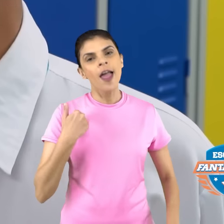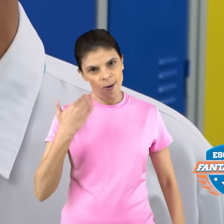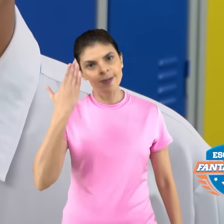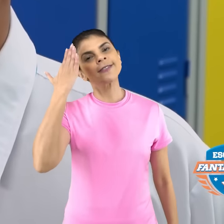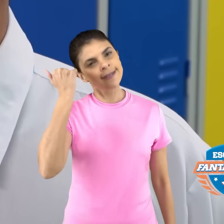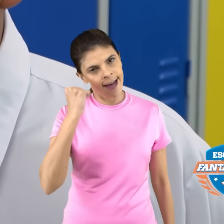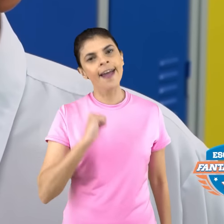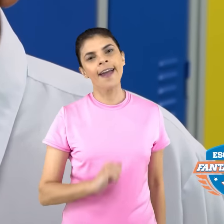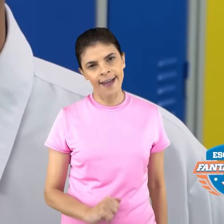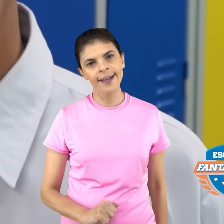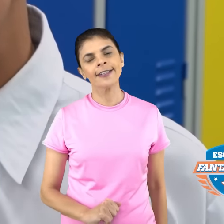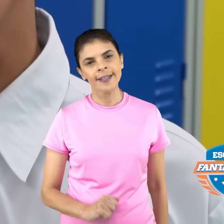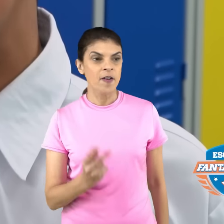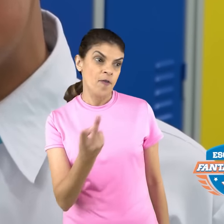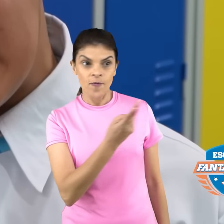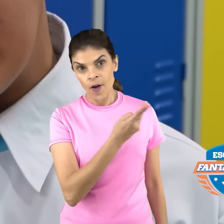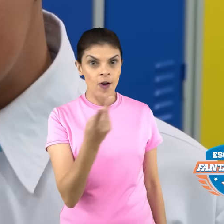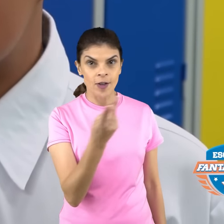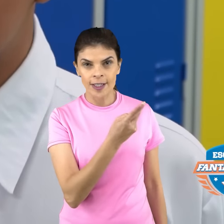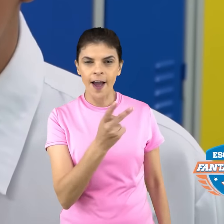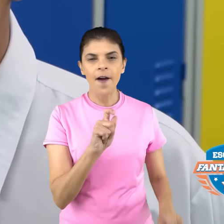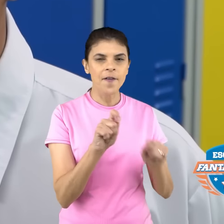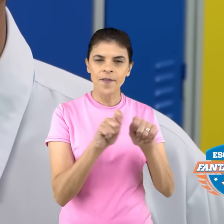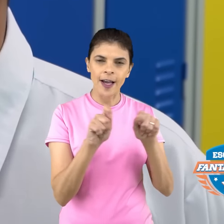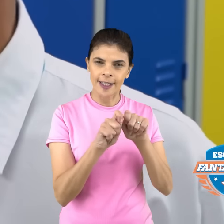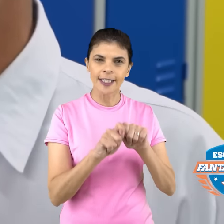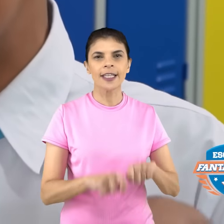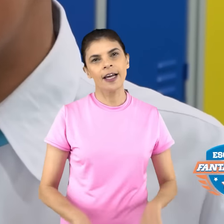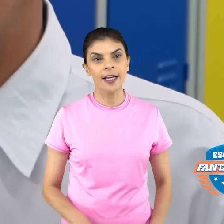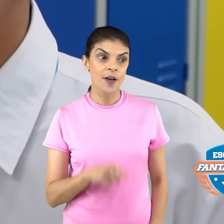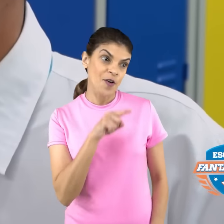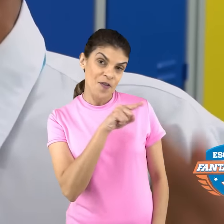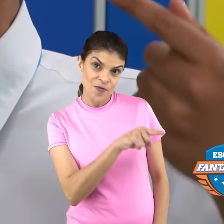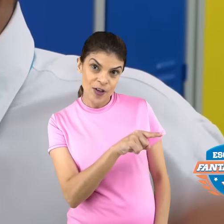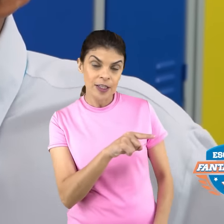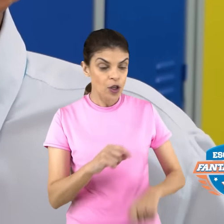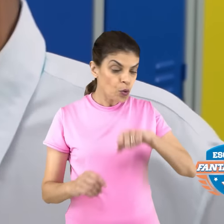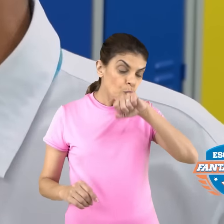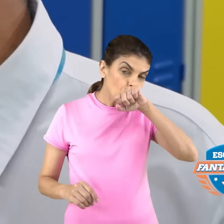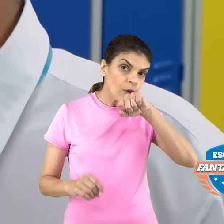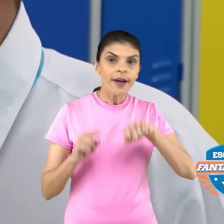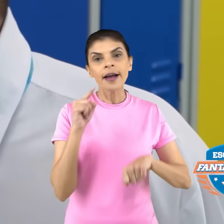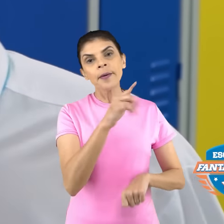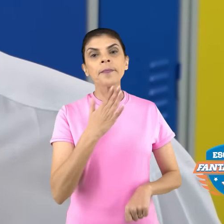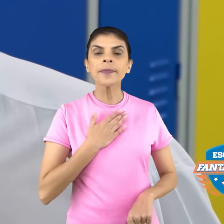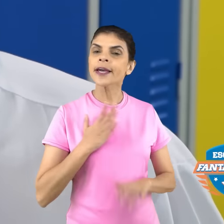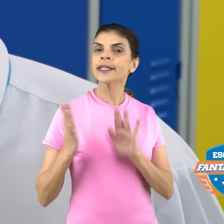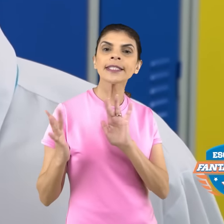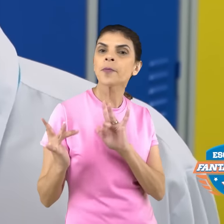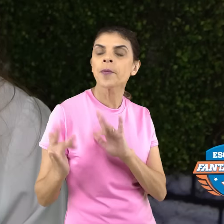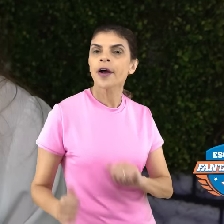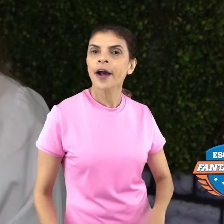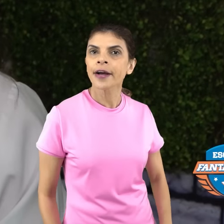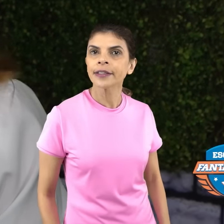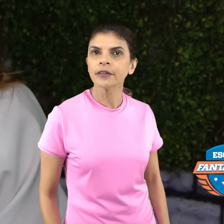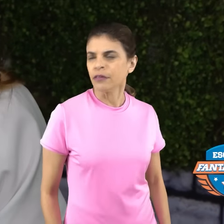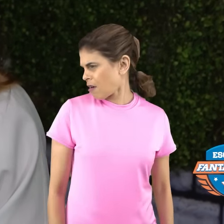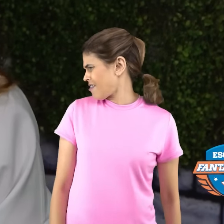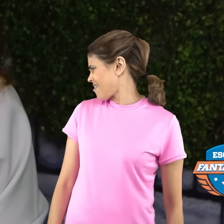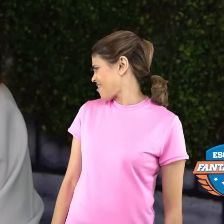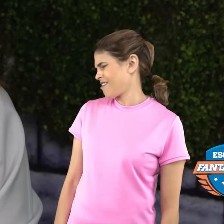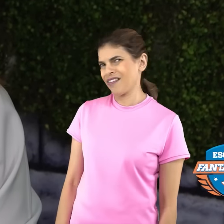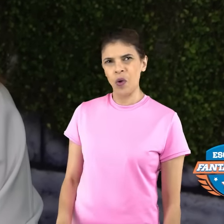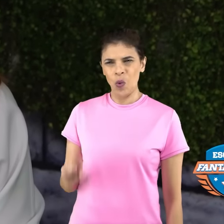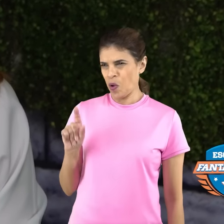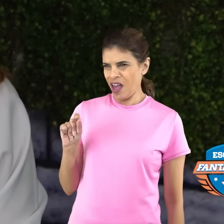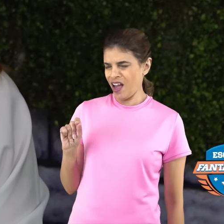sei muito bem o que, que você tá fazendo. Você beijou a mão da minha namorada.